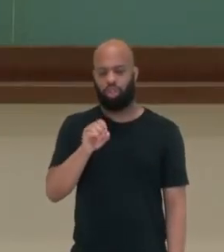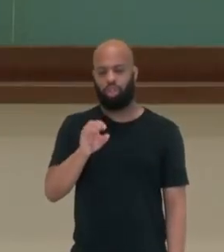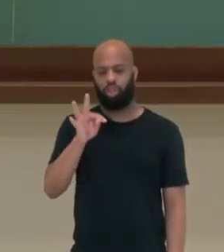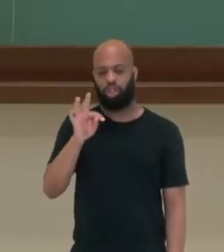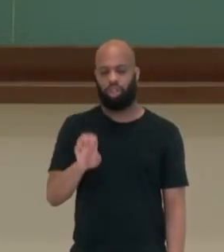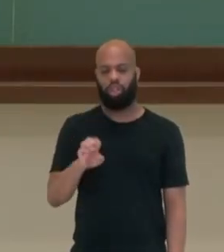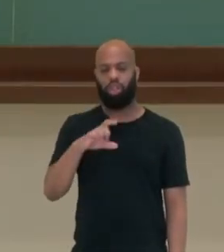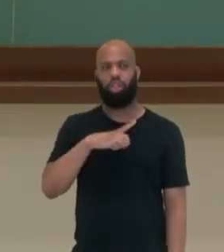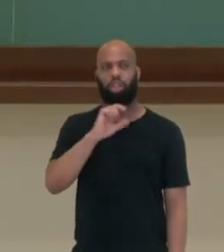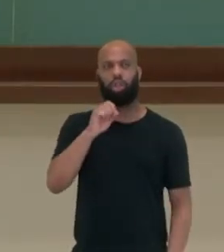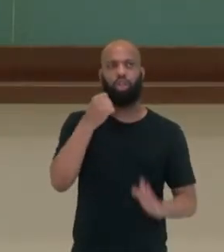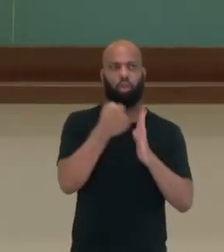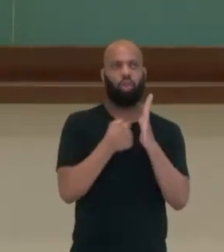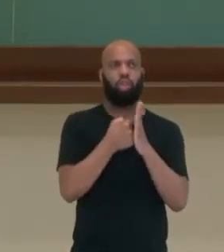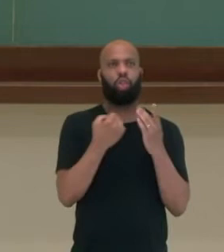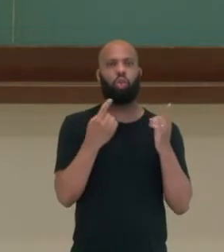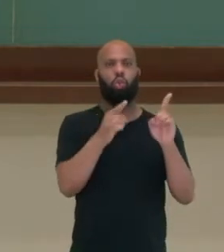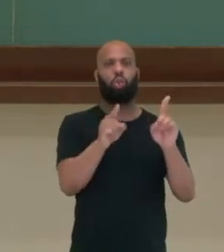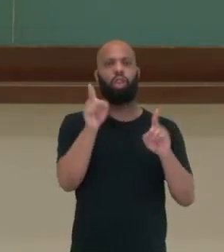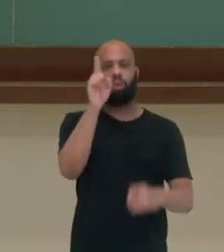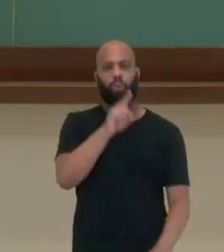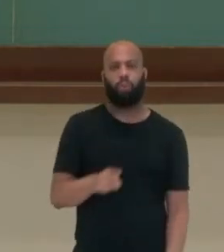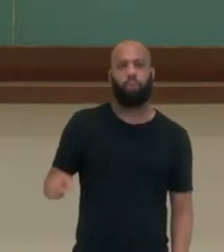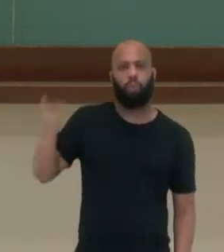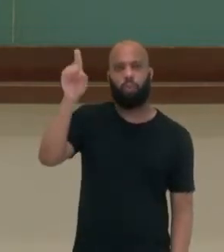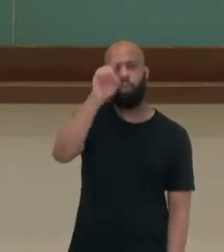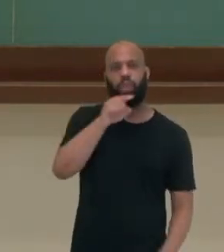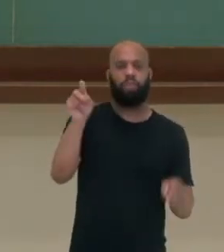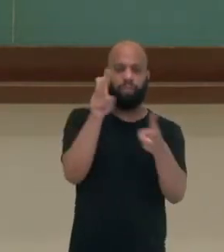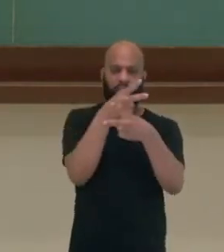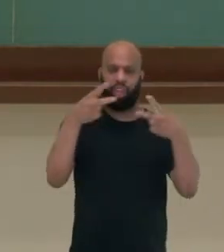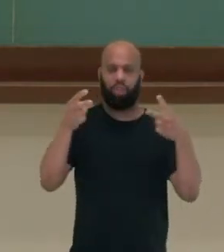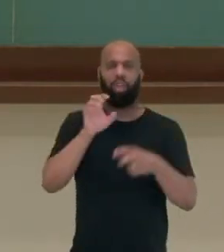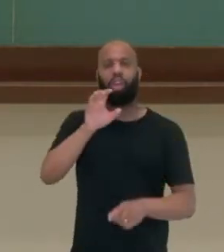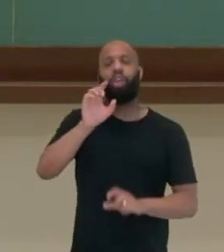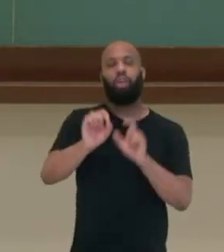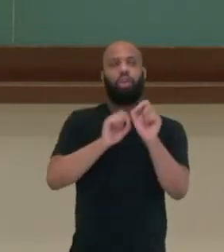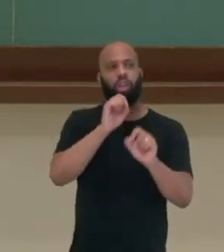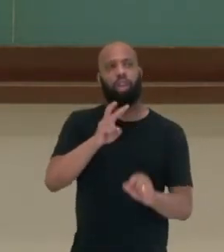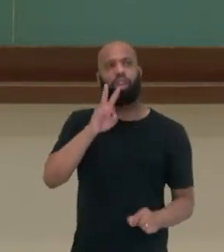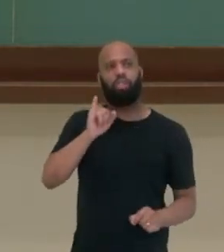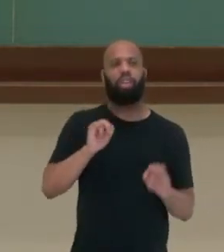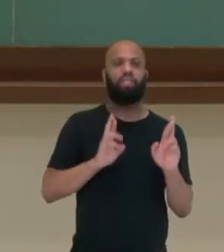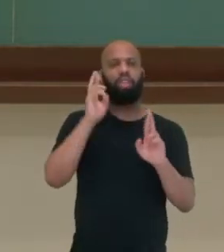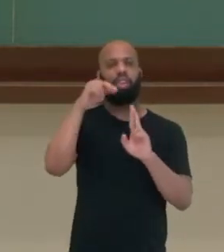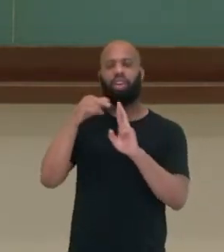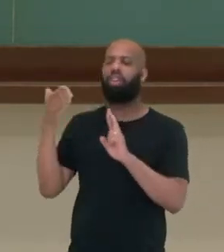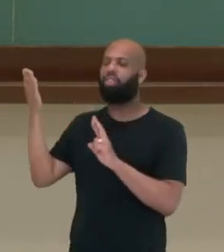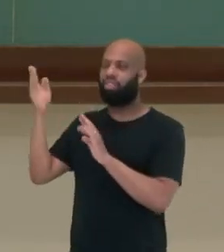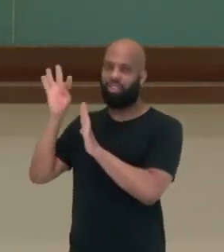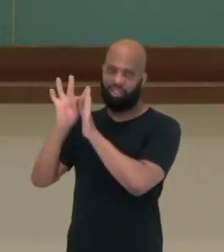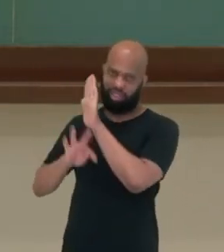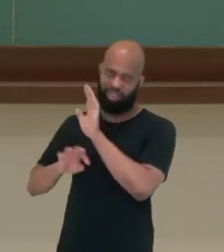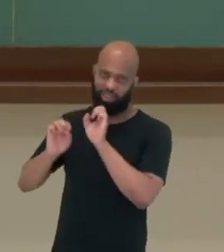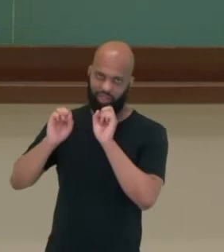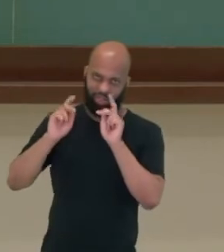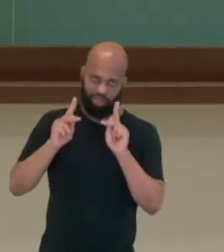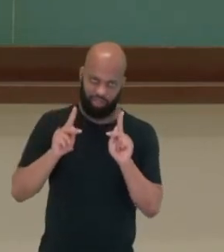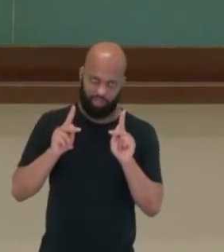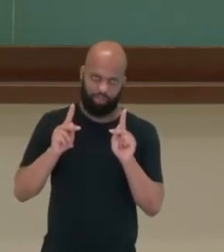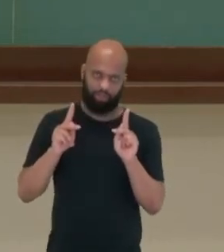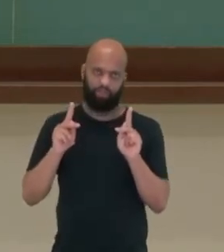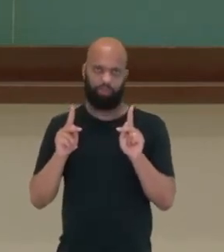a expressão lutar contra moinhos de vento. Uma expressão como essa faz referência ao quê? Ao Don Quixote, à